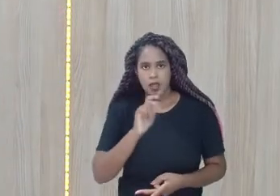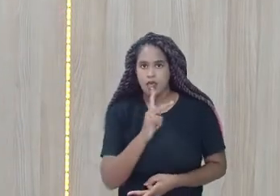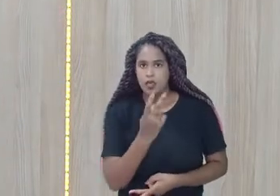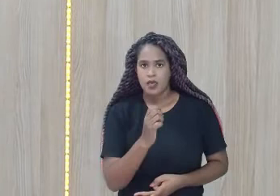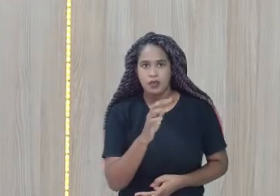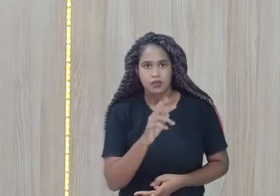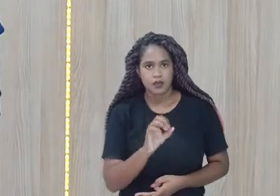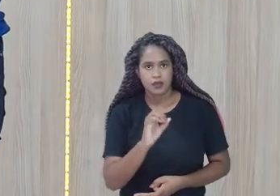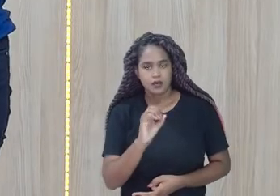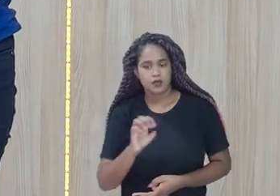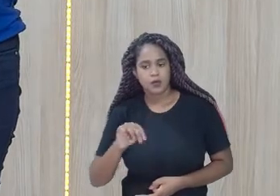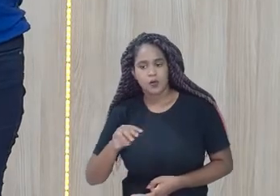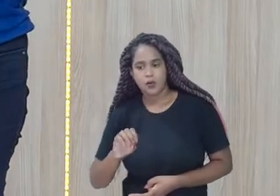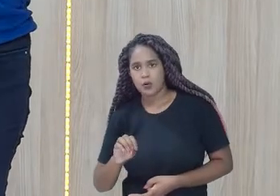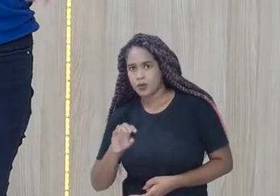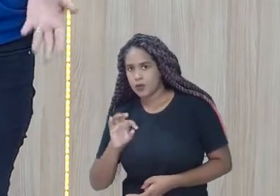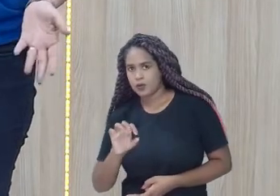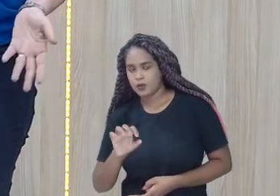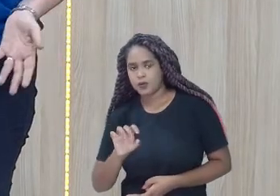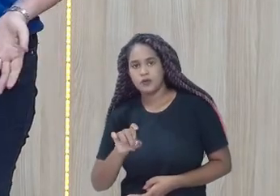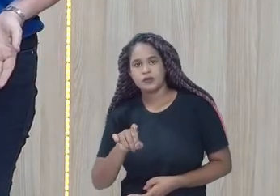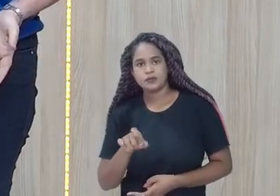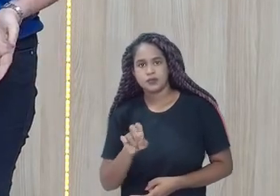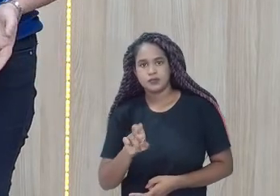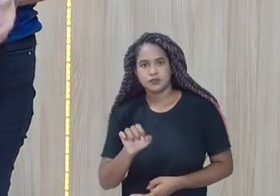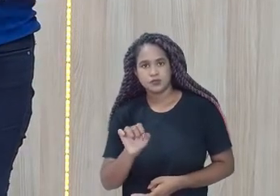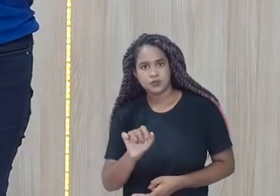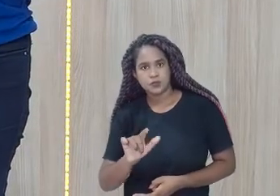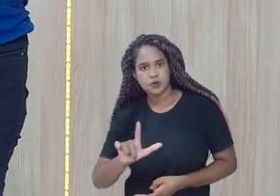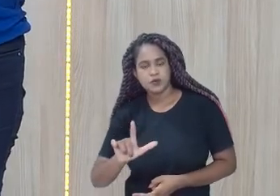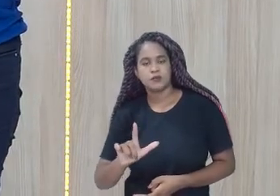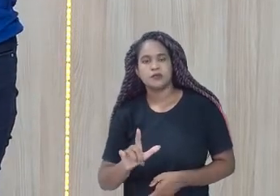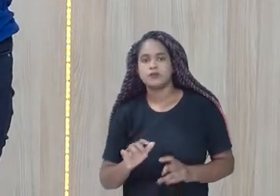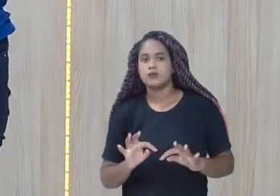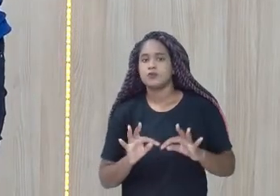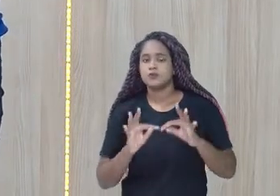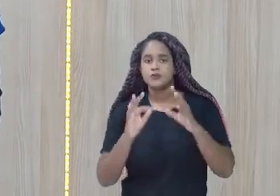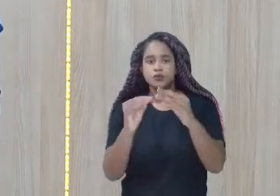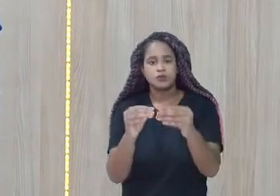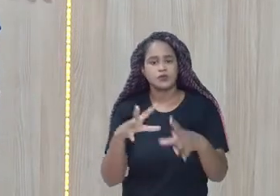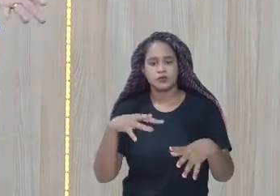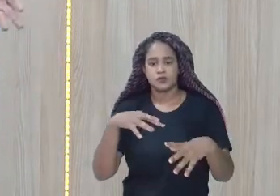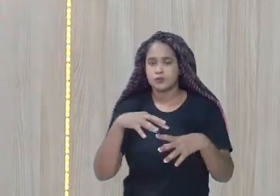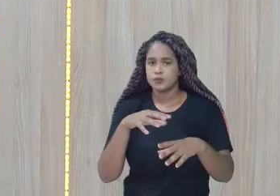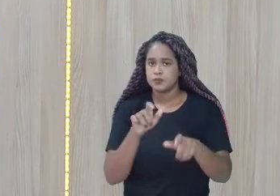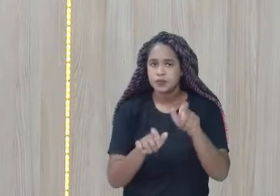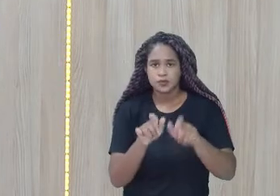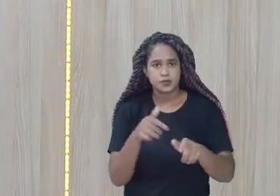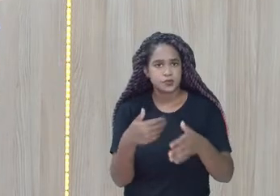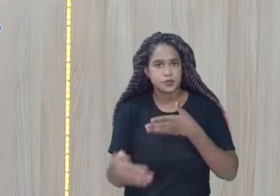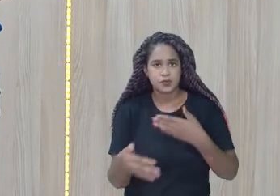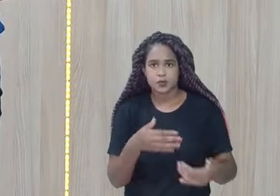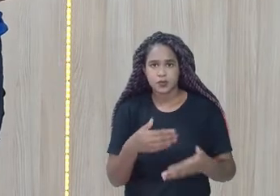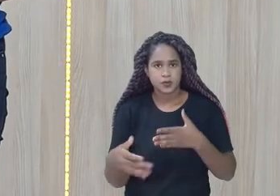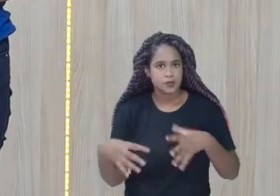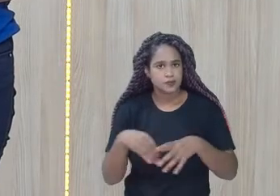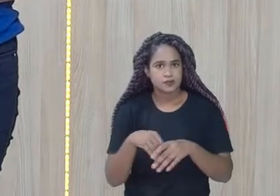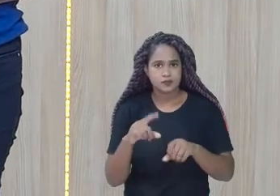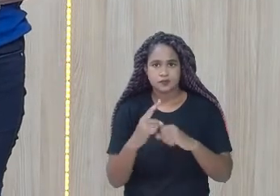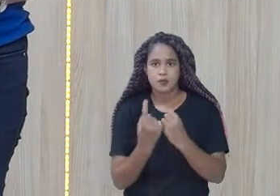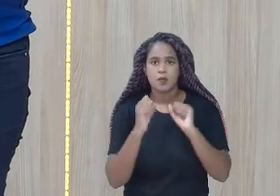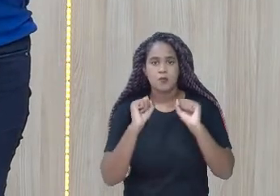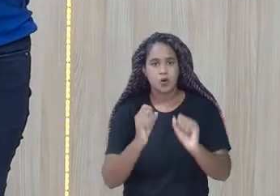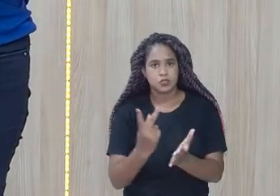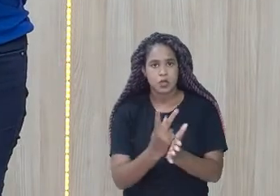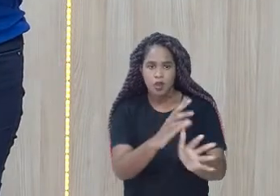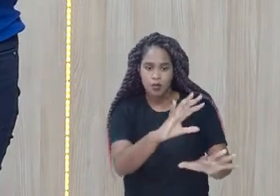heterossexual, homossexual, de todos os níveis socioeconômicos. Então, de todo jeito, pode ser qualquer um, pode ser